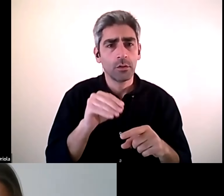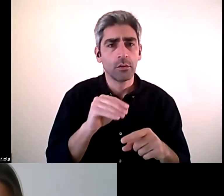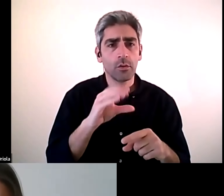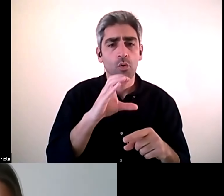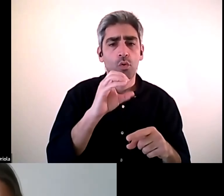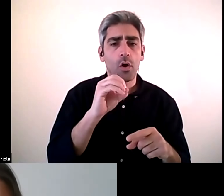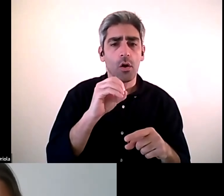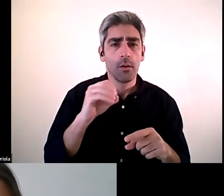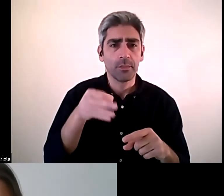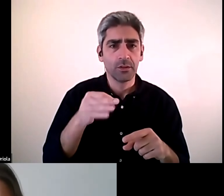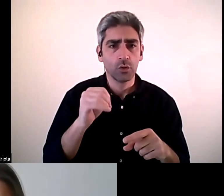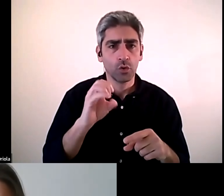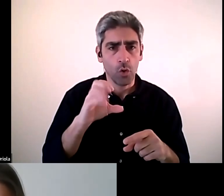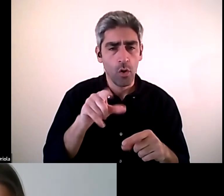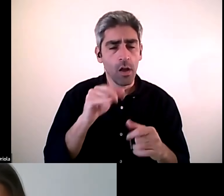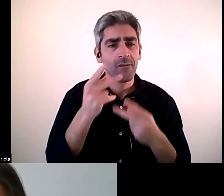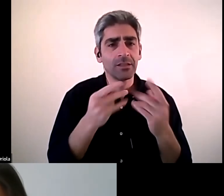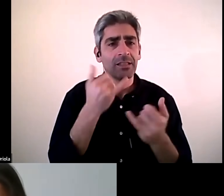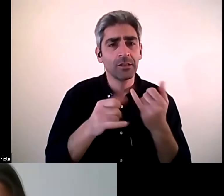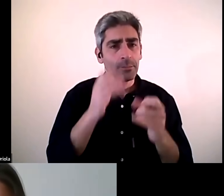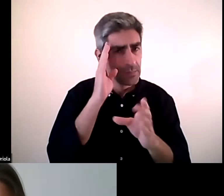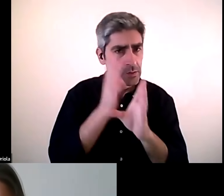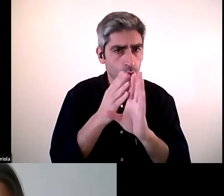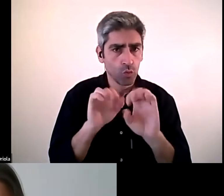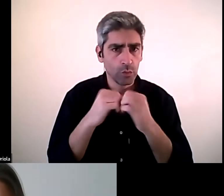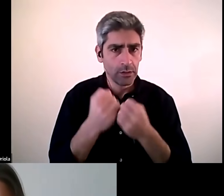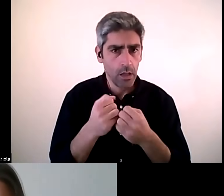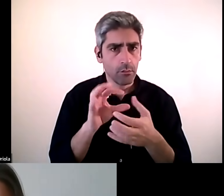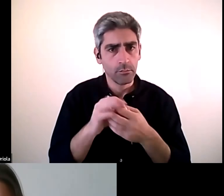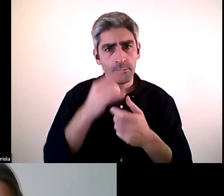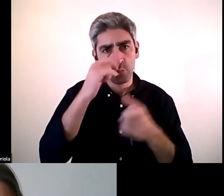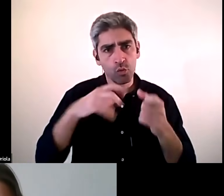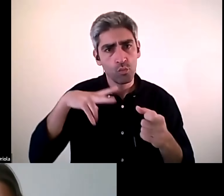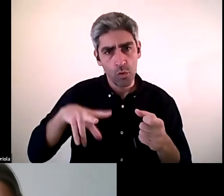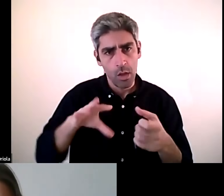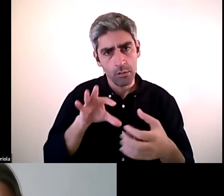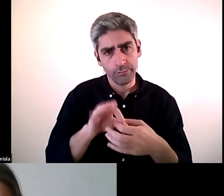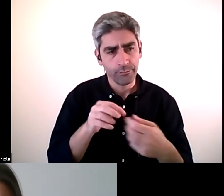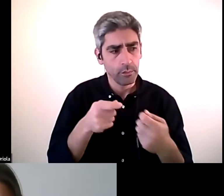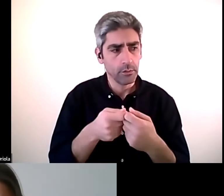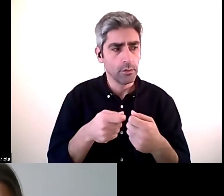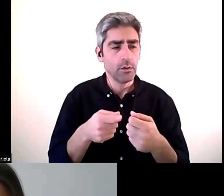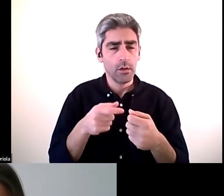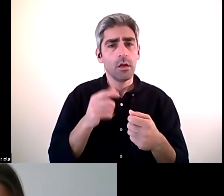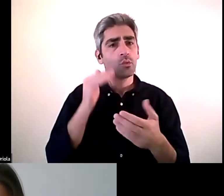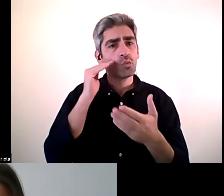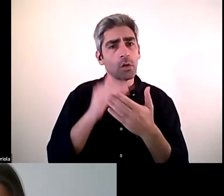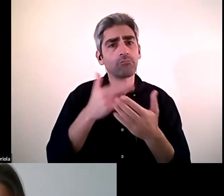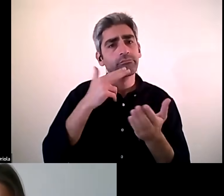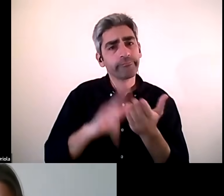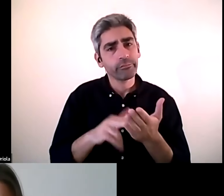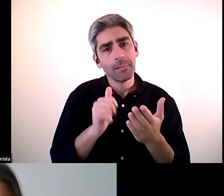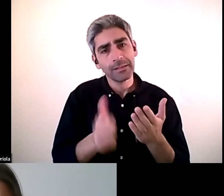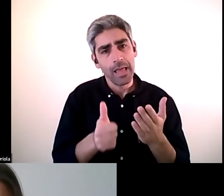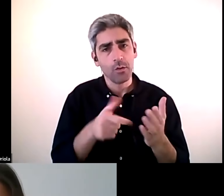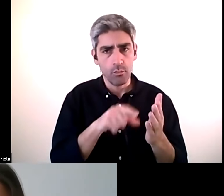COPSOC, é um instrumento de avaliação dos riscos psicossociais aferido para a população portuguesa e é uma das formas de obter resultados fidedignos. Aquilo